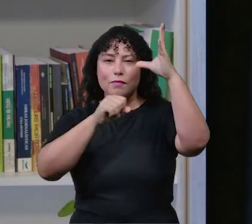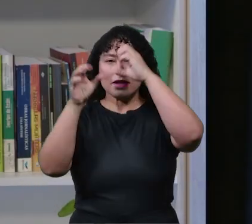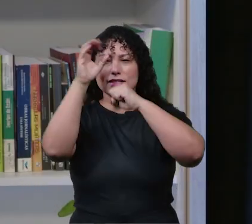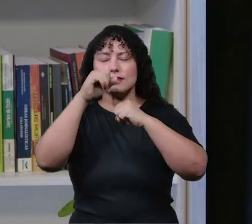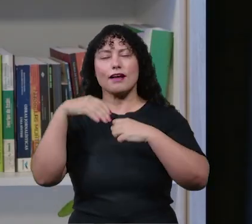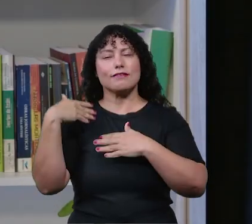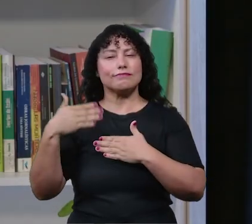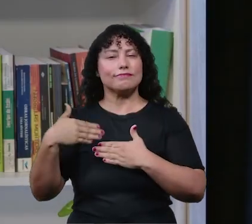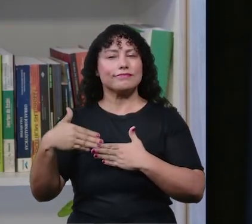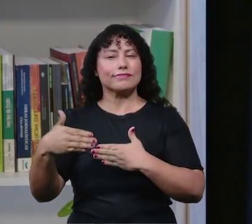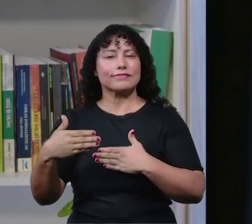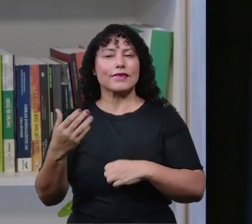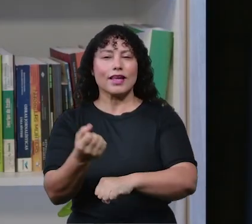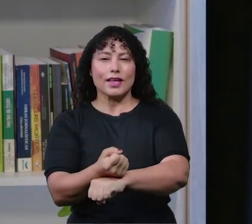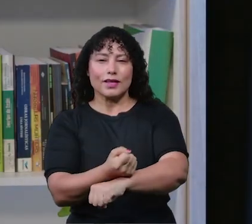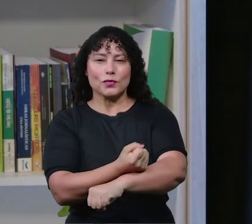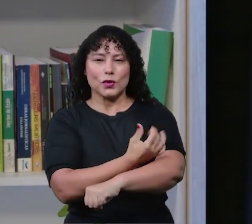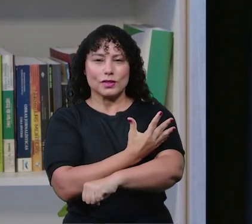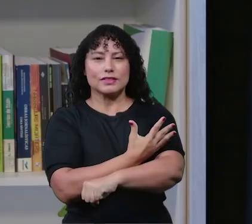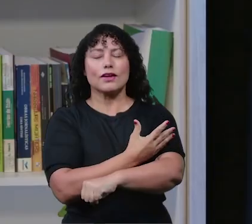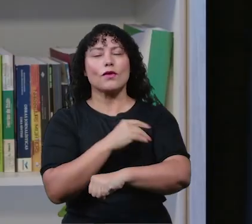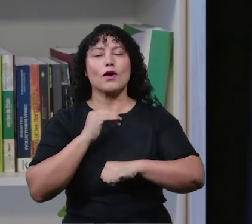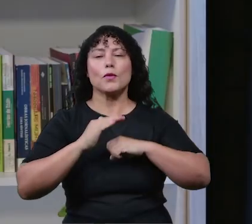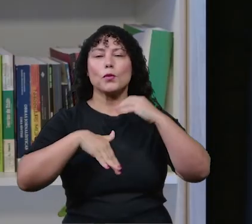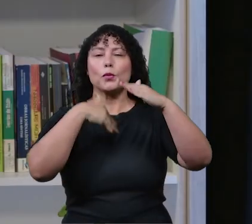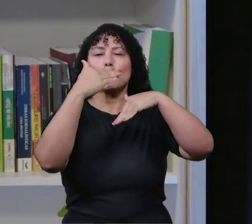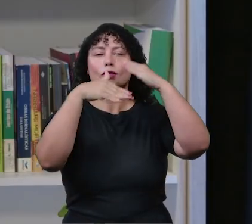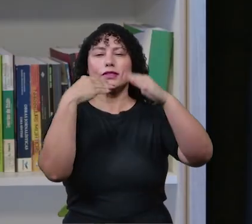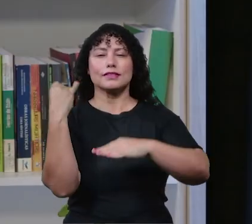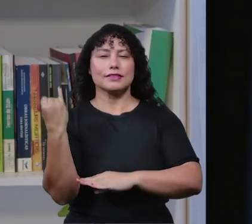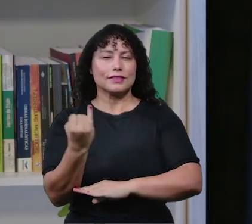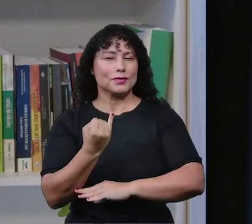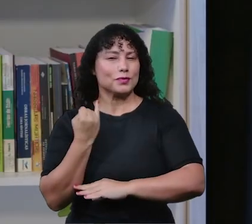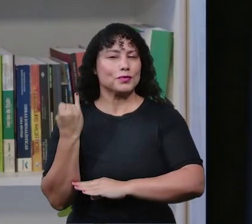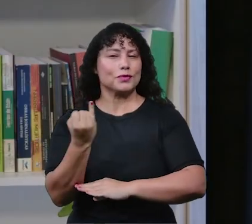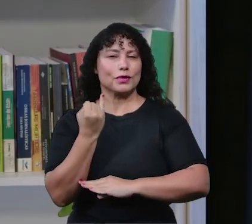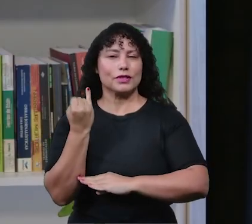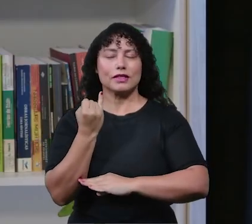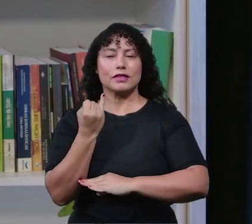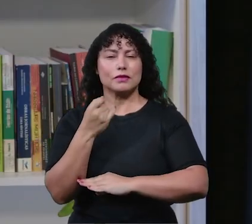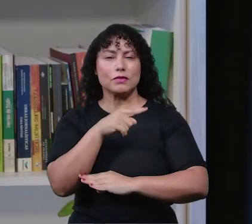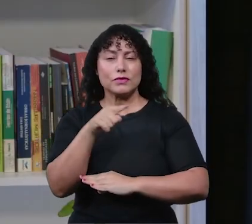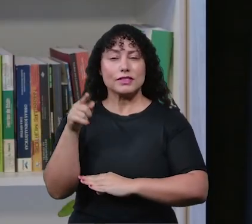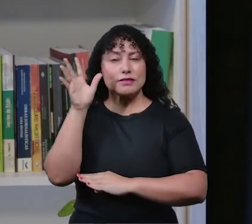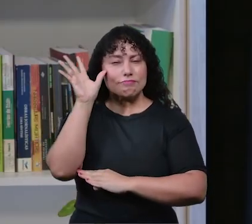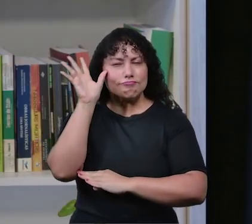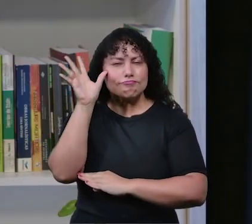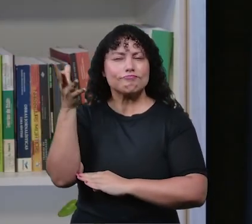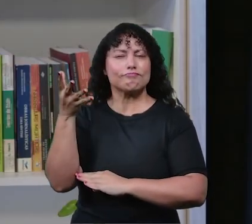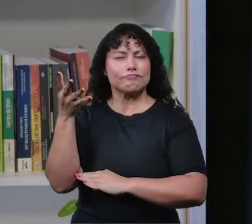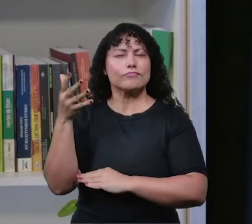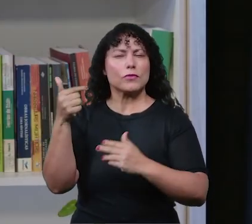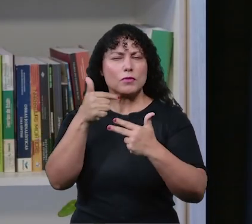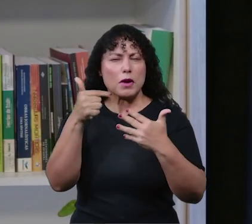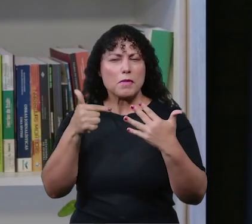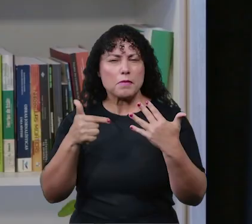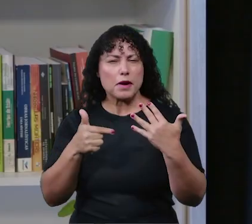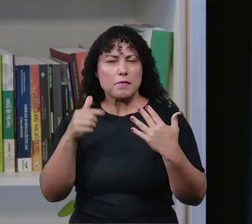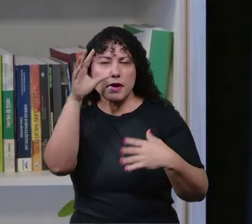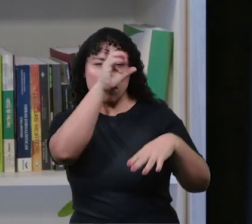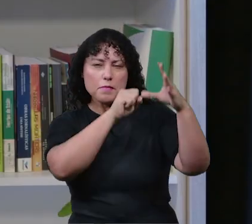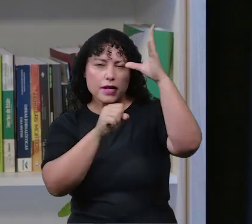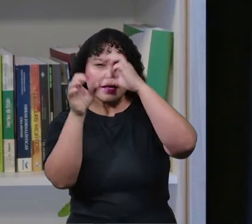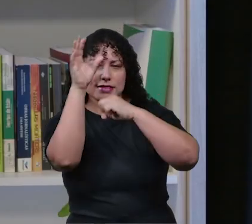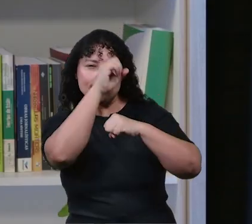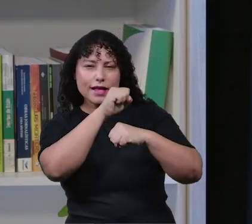aprendizagem, enfim. E a emoção é um processo fundamental para a tomada de decisão, para